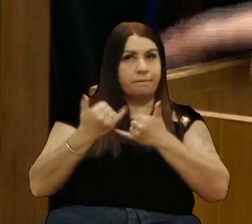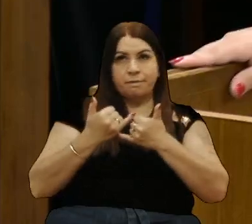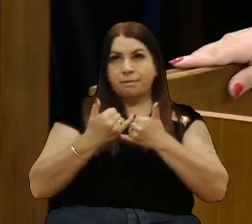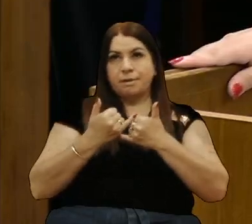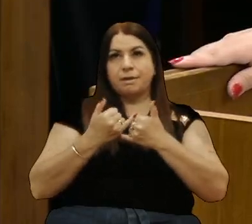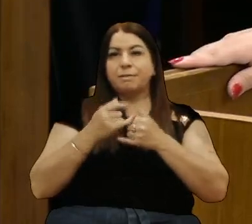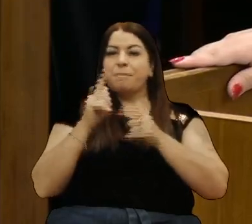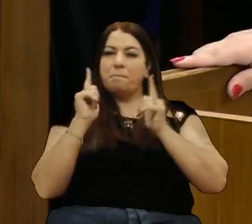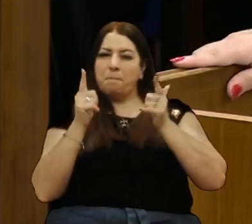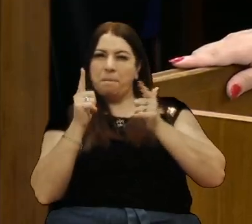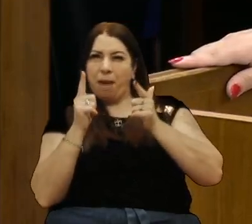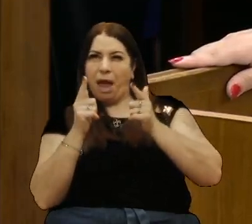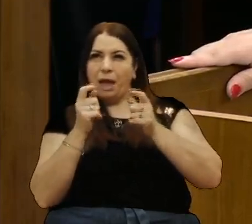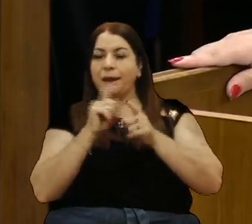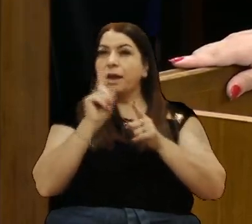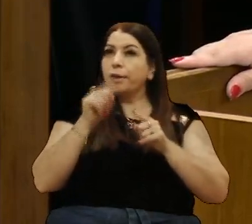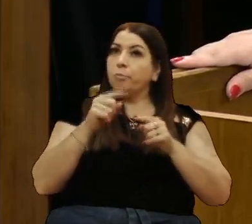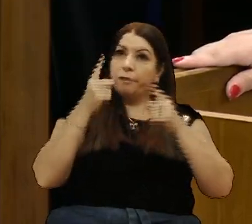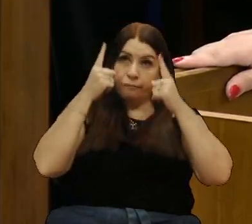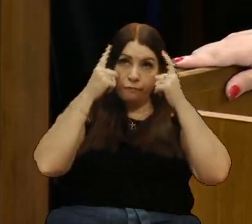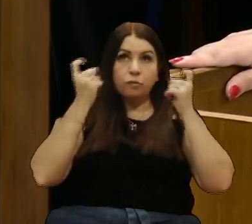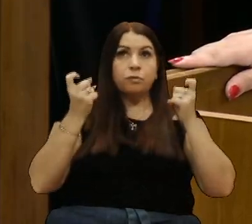tirar sarro, né? É uma violência